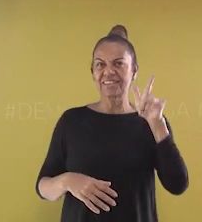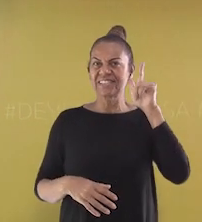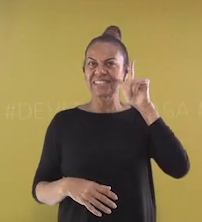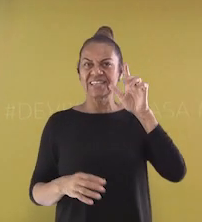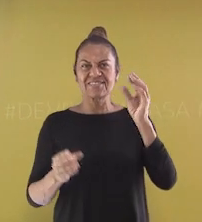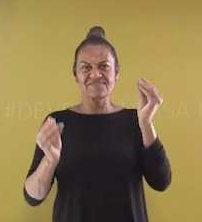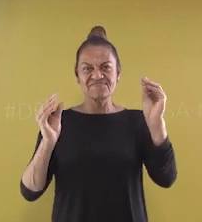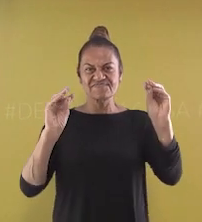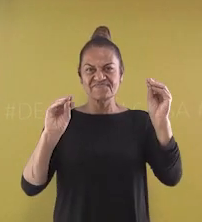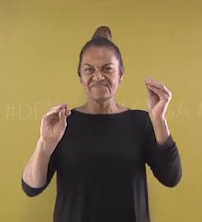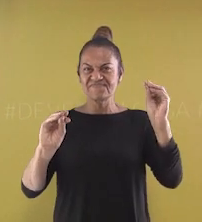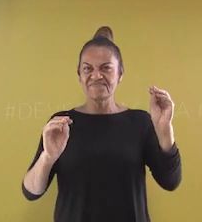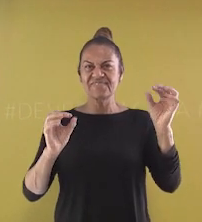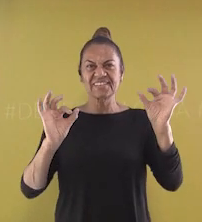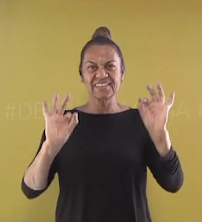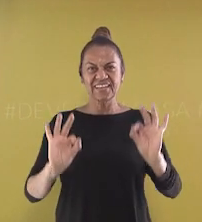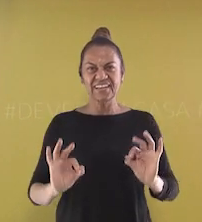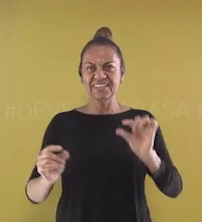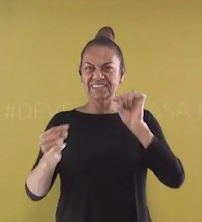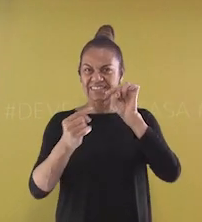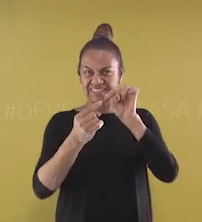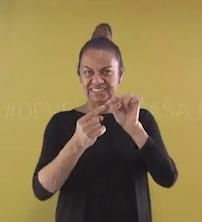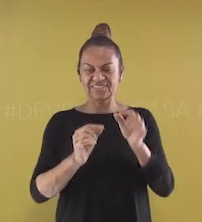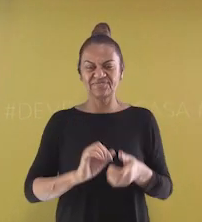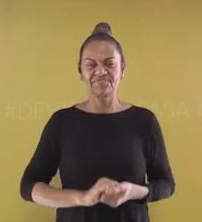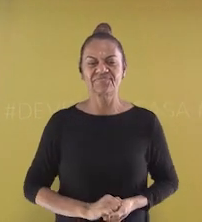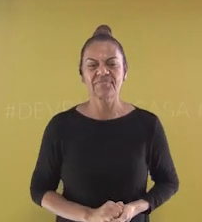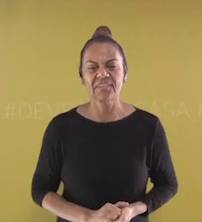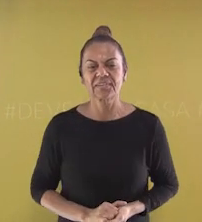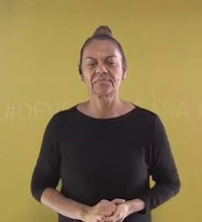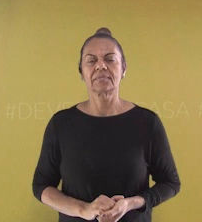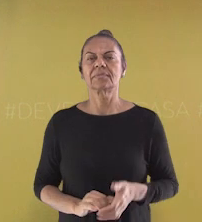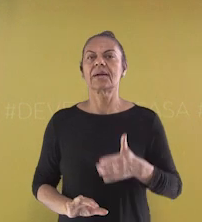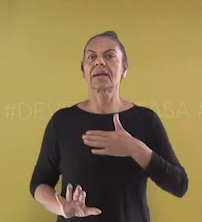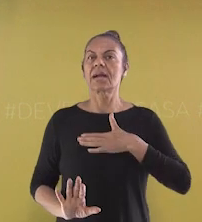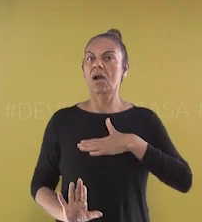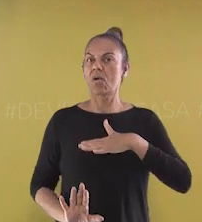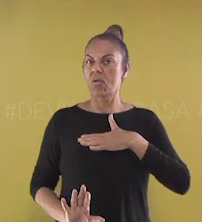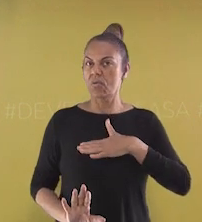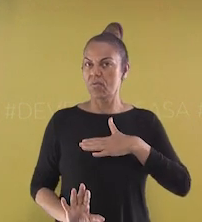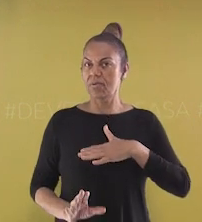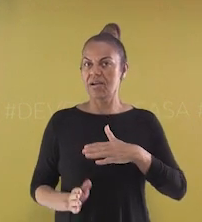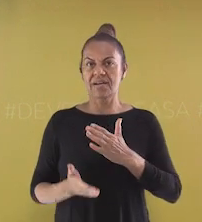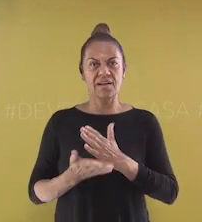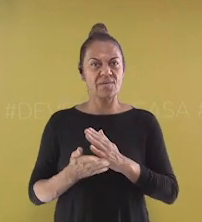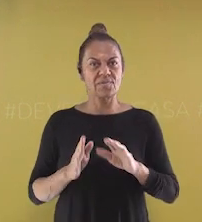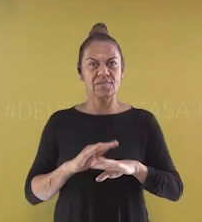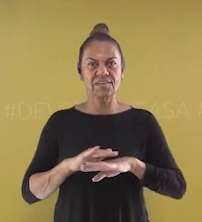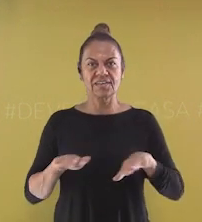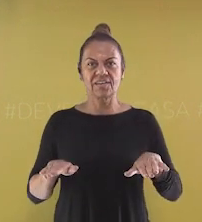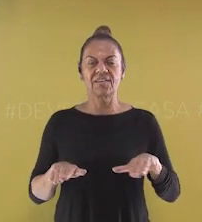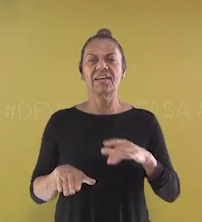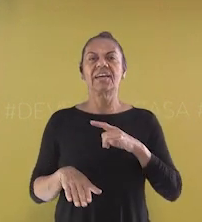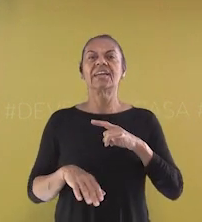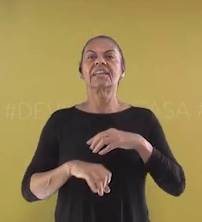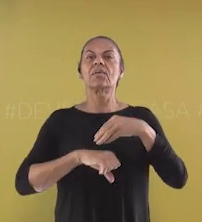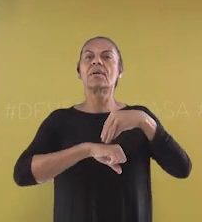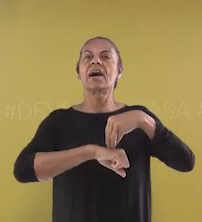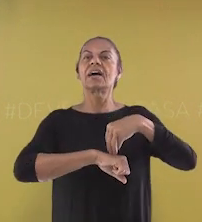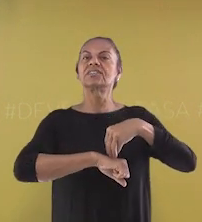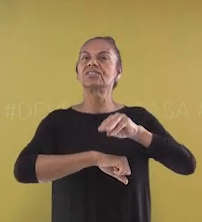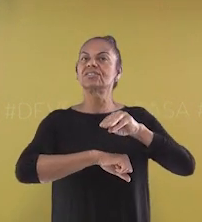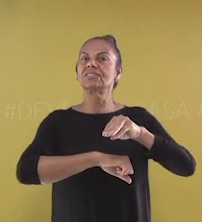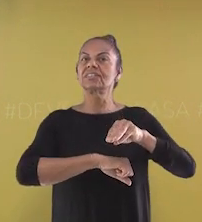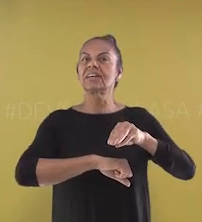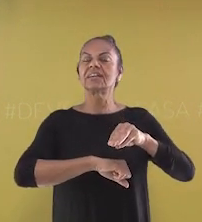atividade. Gostaram da atividade de hoje? Espero que sim. Mas calma que ainda não acabou, porque ainda separei